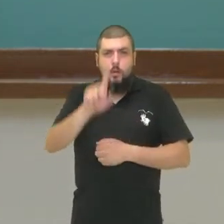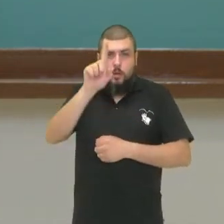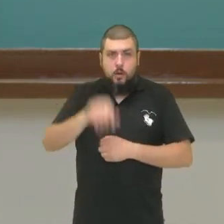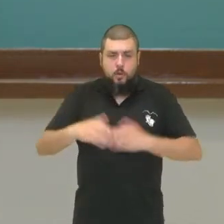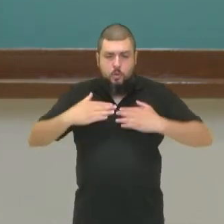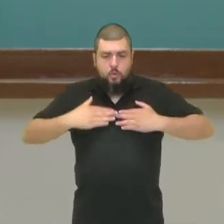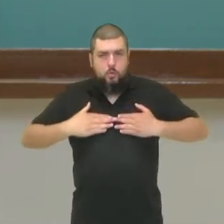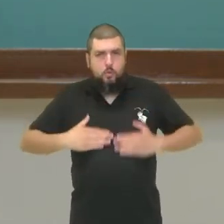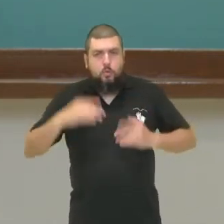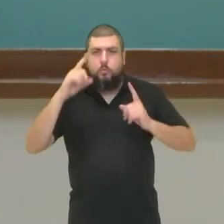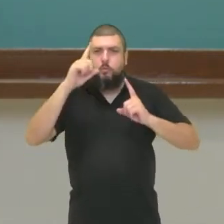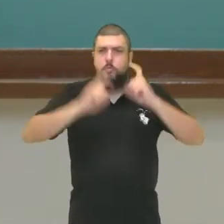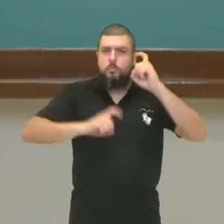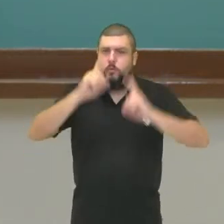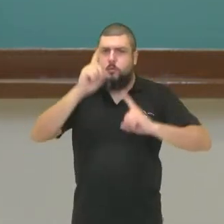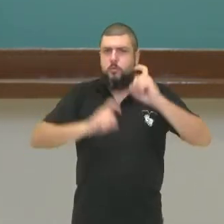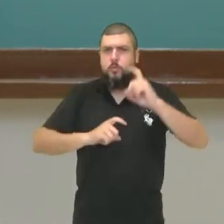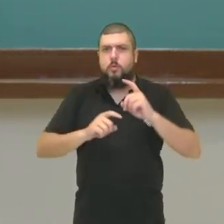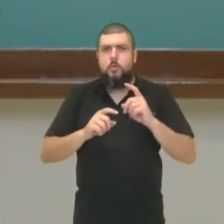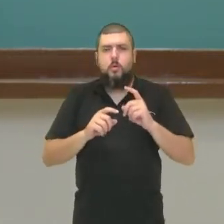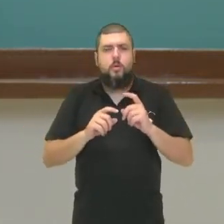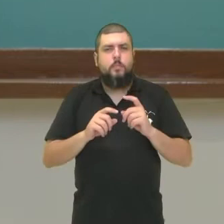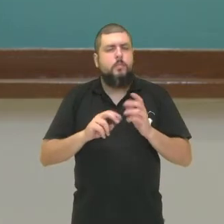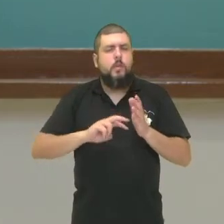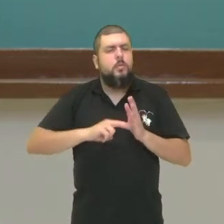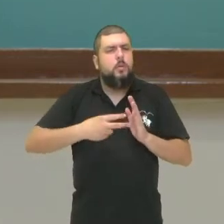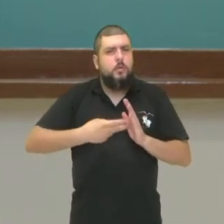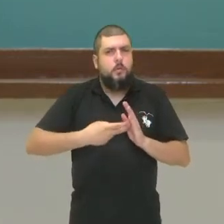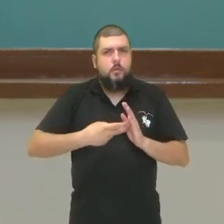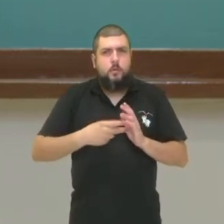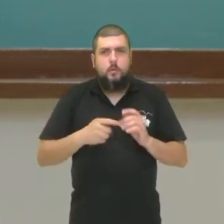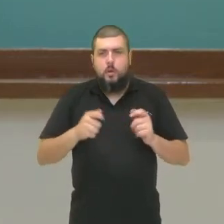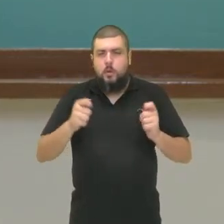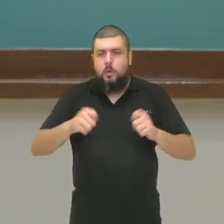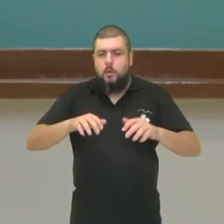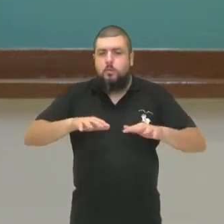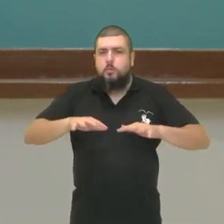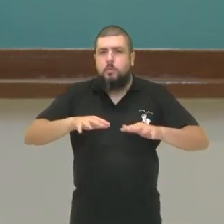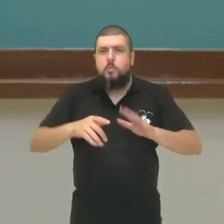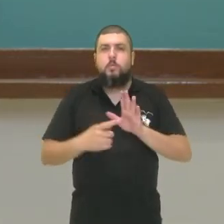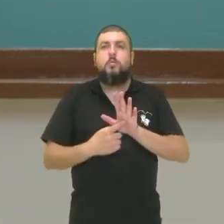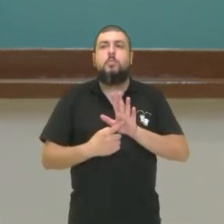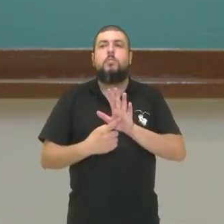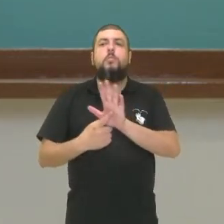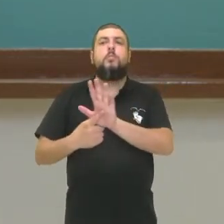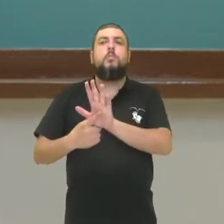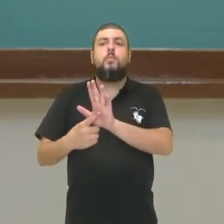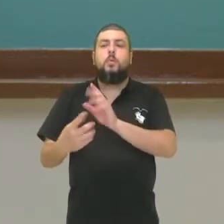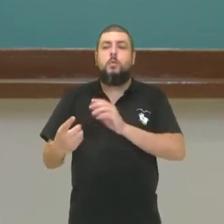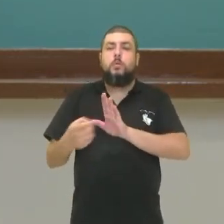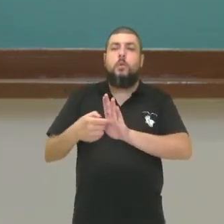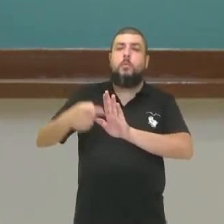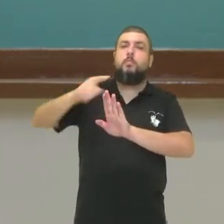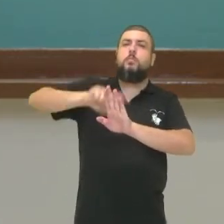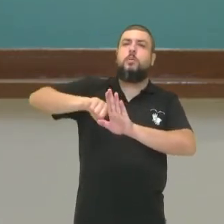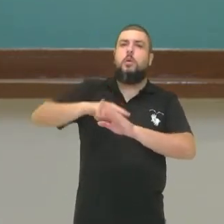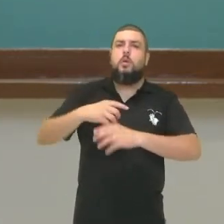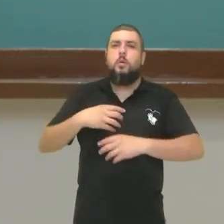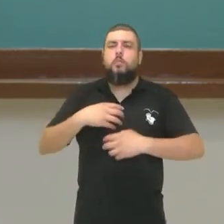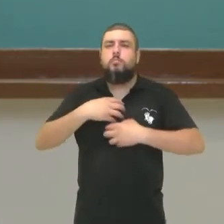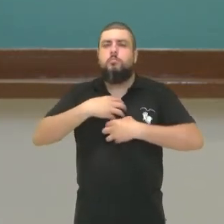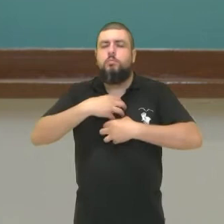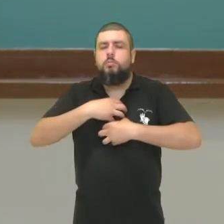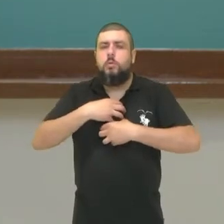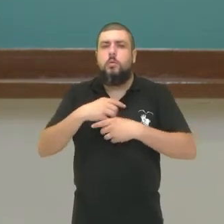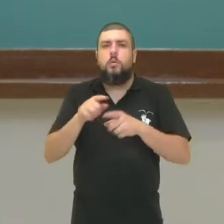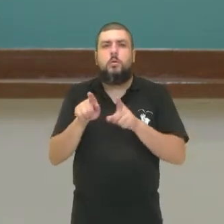corpo, isto é, podemos mostrar por meio do movimento os nossos sentimentos e ideias. Por isso que